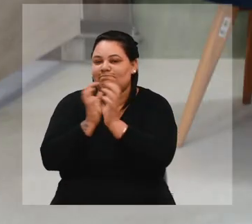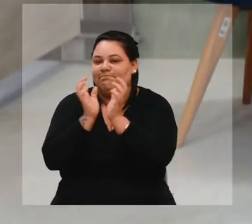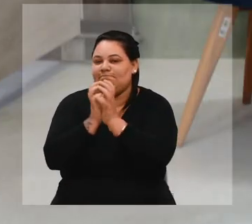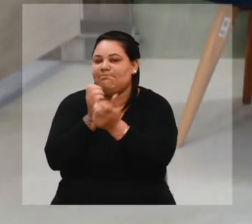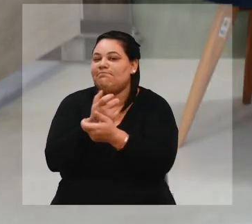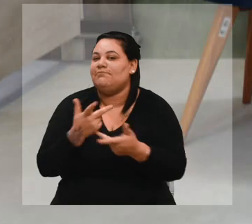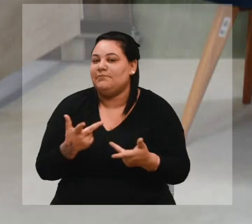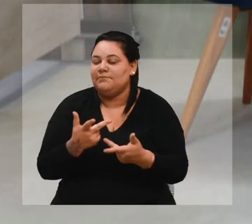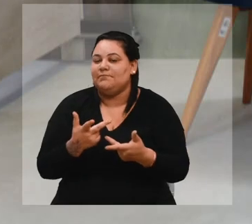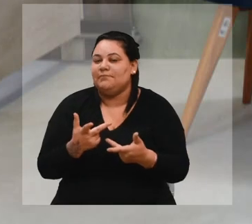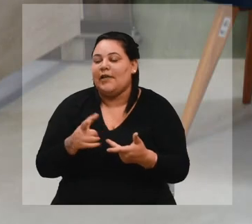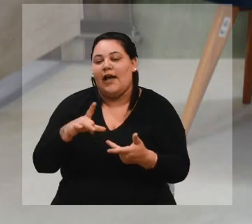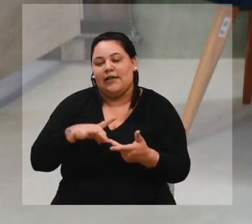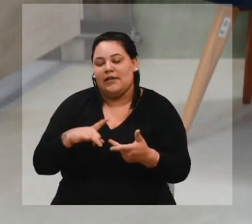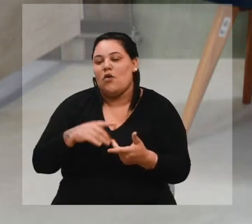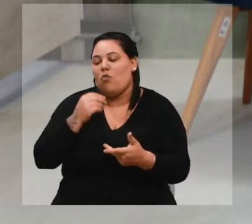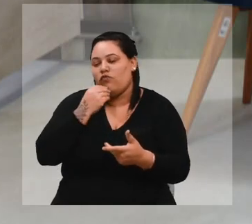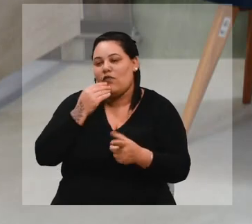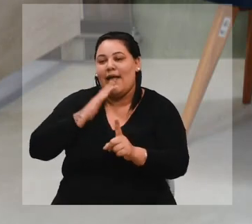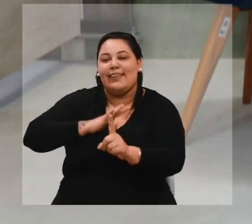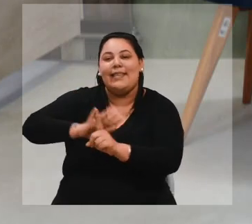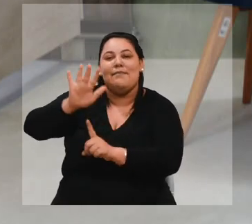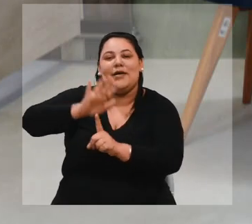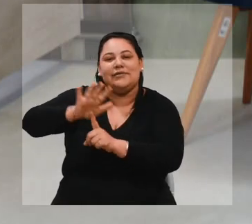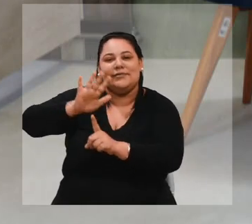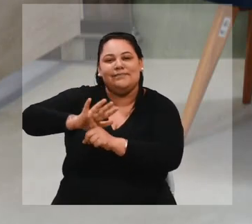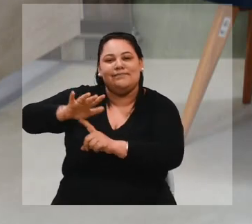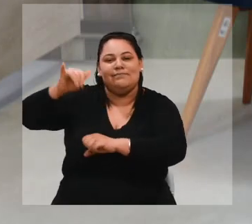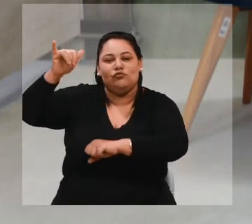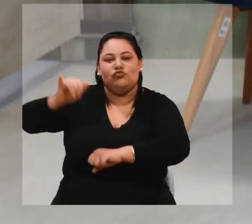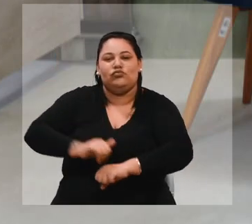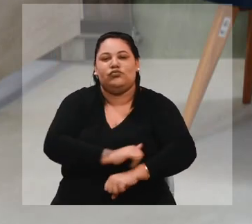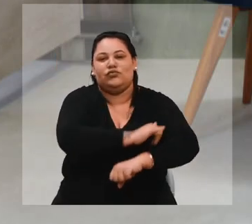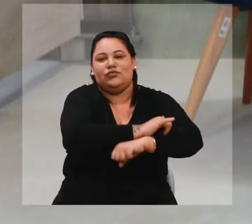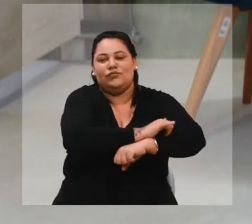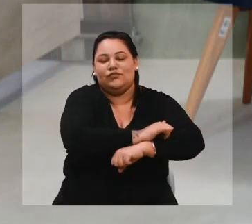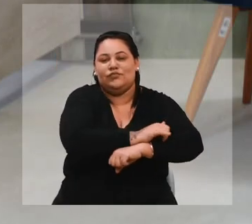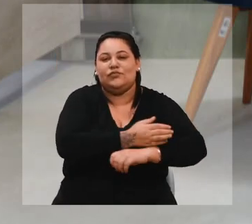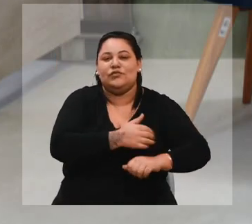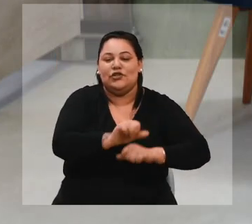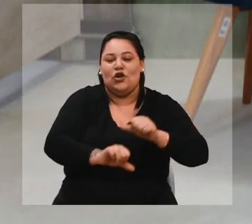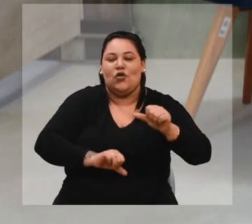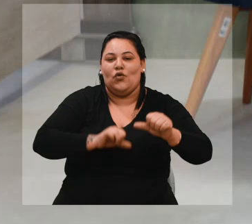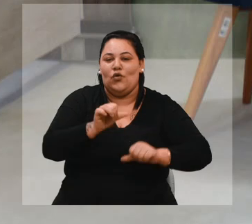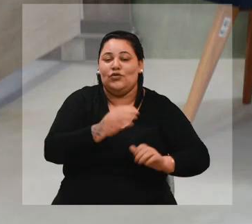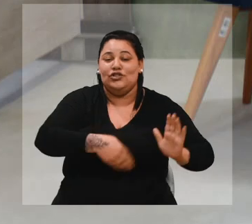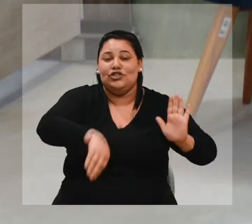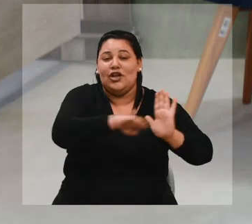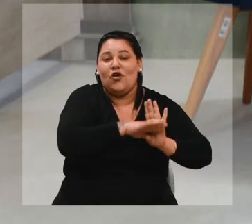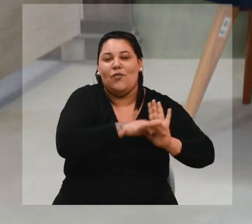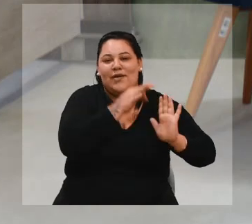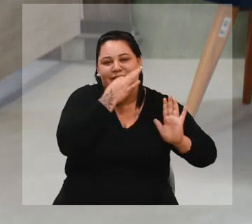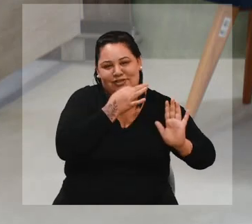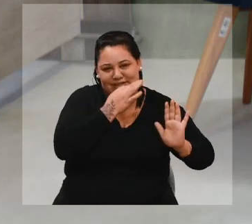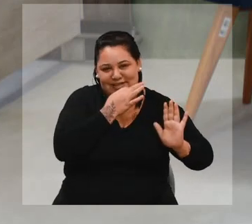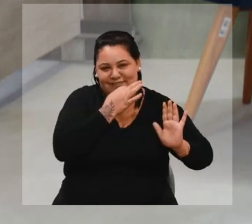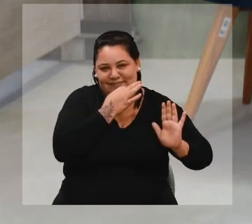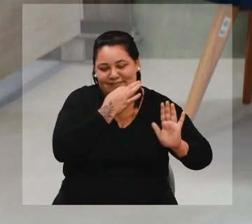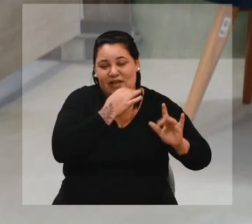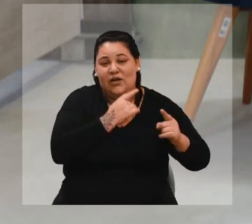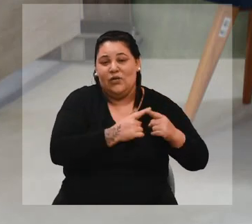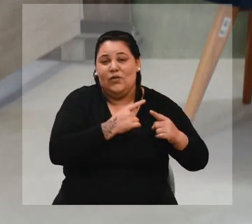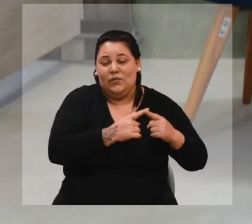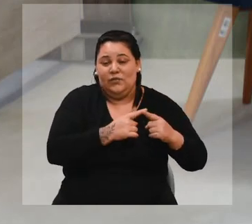e aí a demanda de voos chegou para o aeroporto regional Hugo Cantergiani, na medida em que